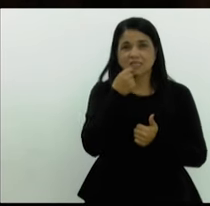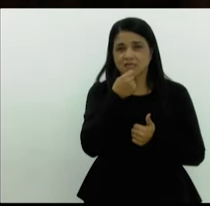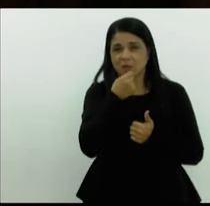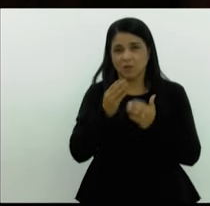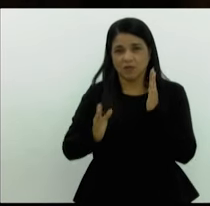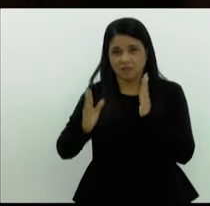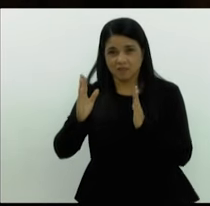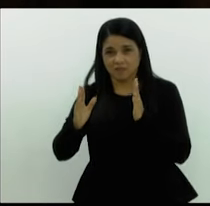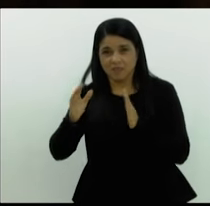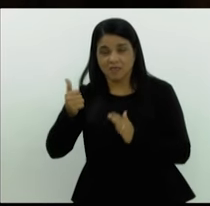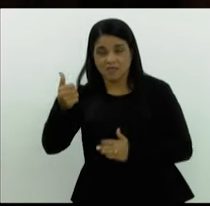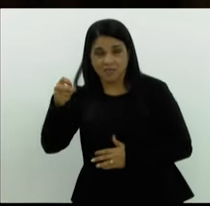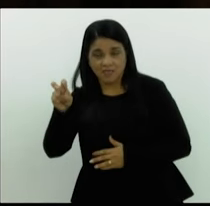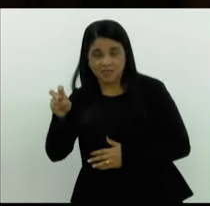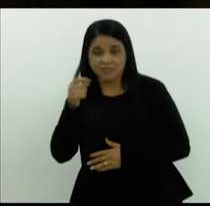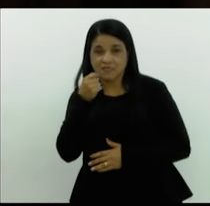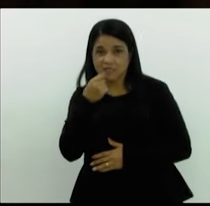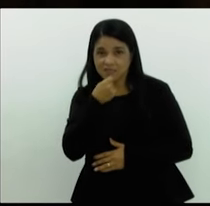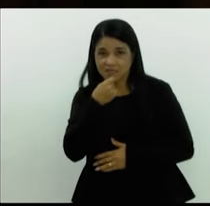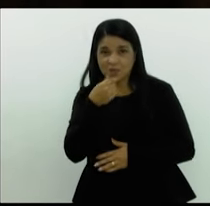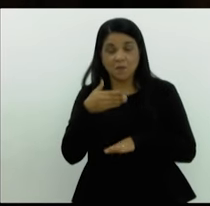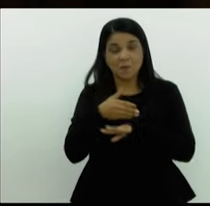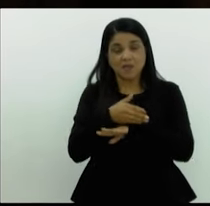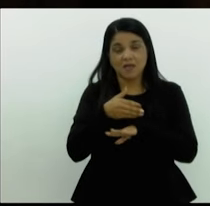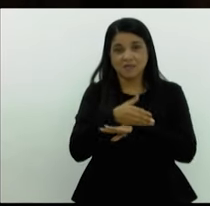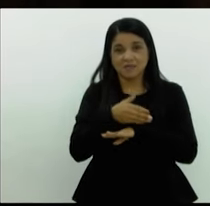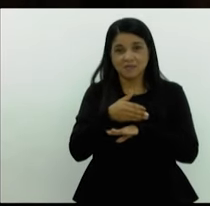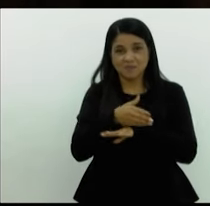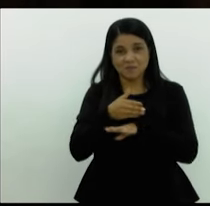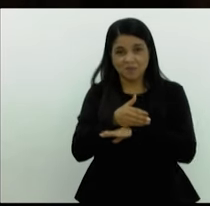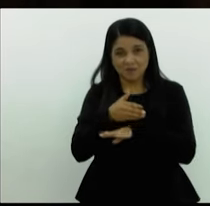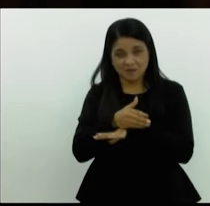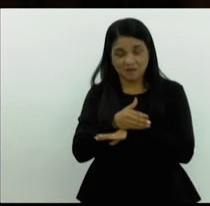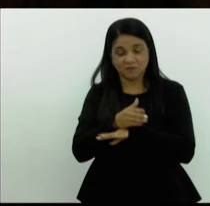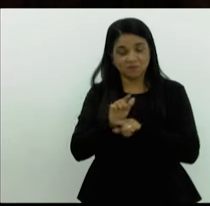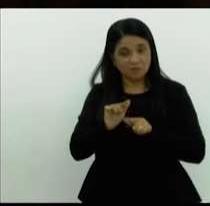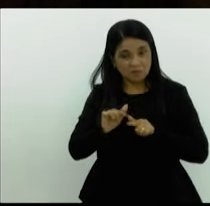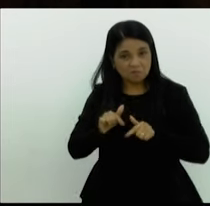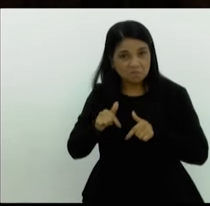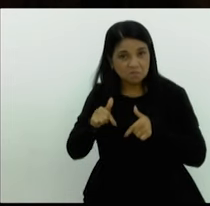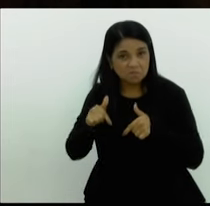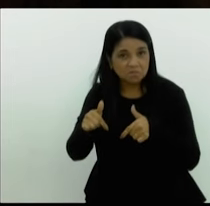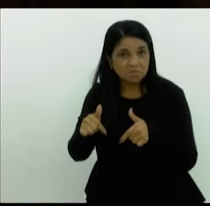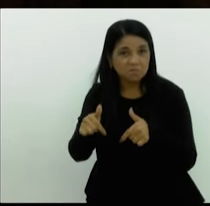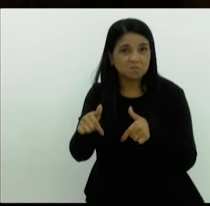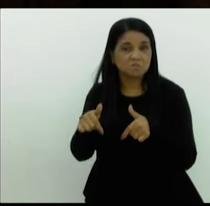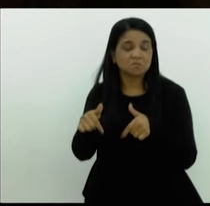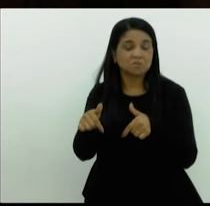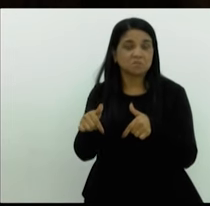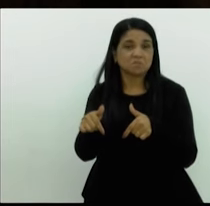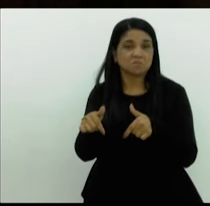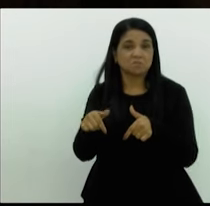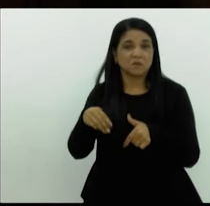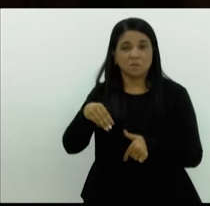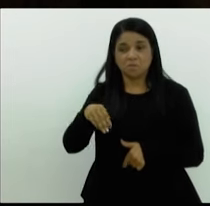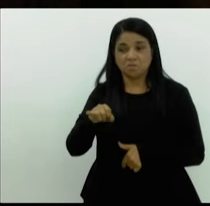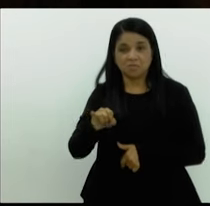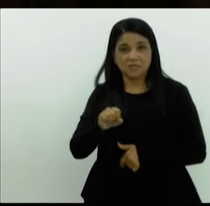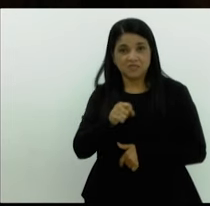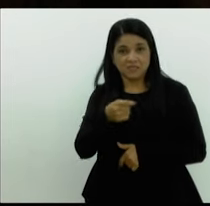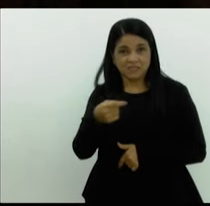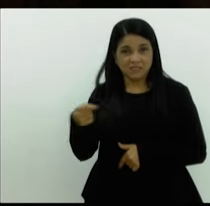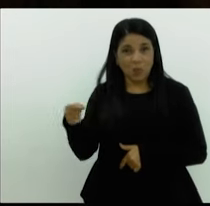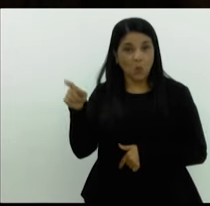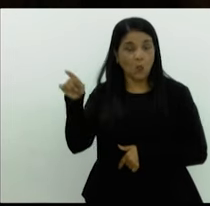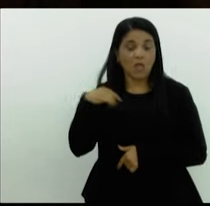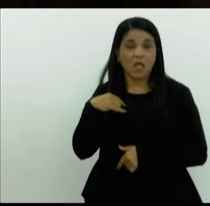foram participar de uma missão, justamente, vou dizer onde foi,